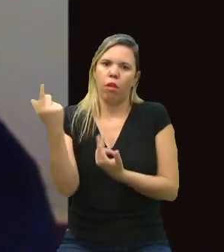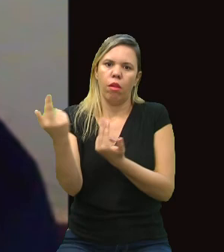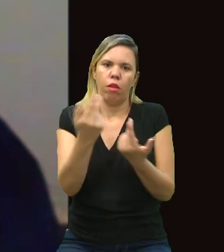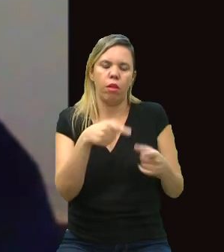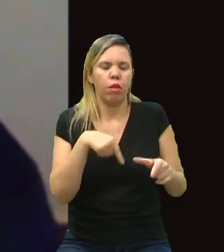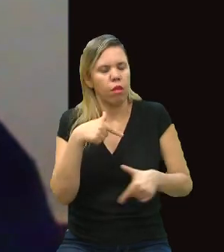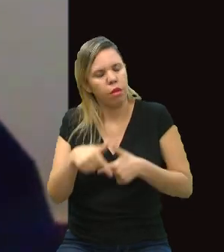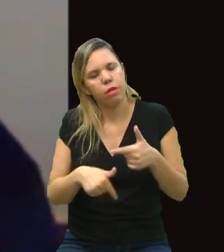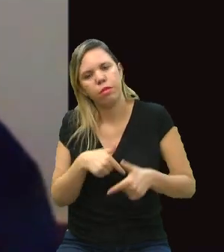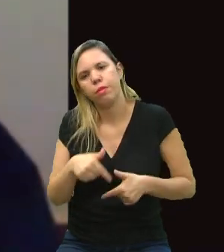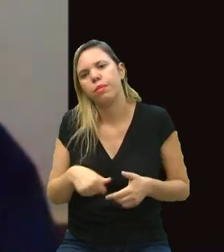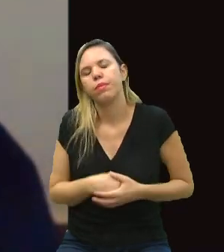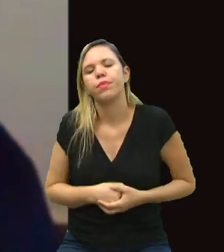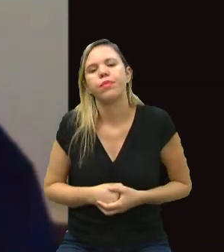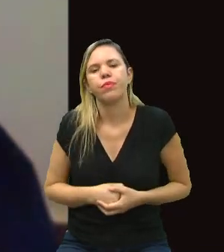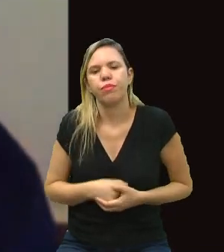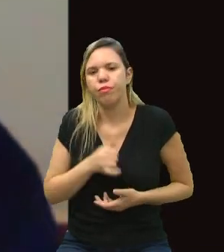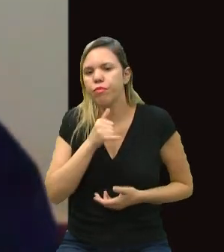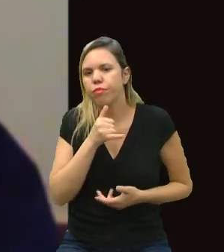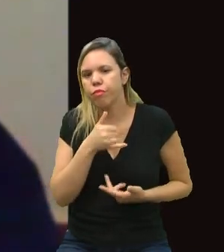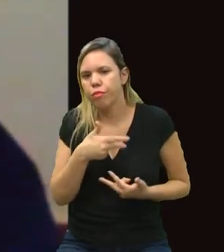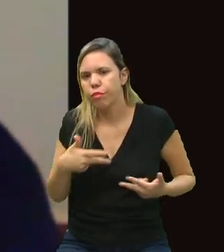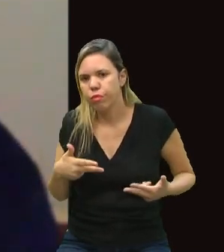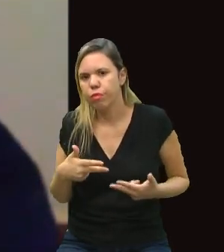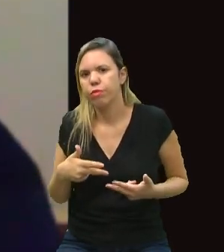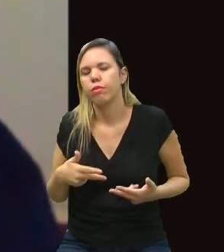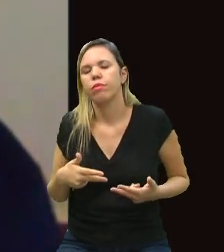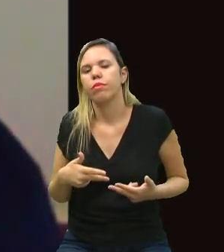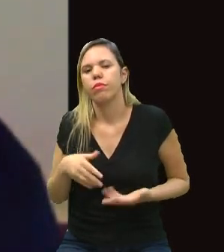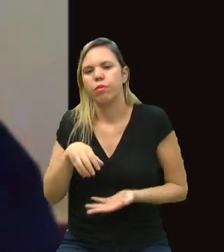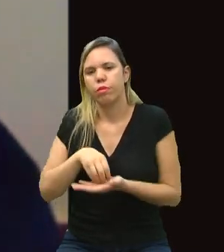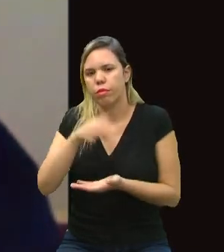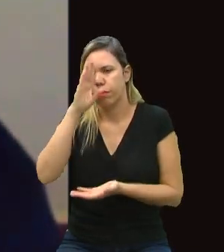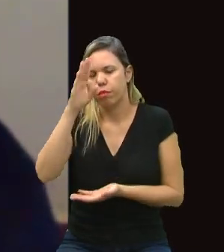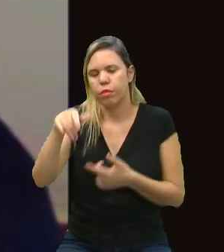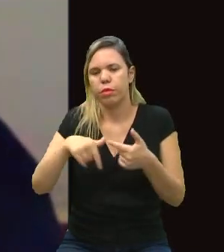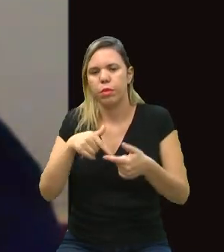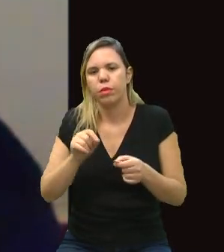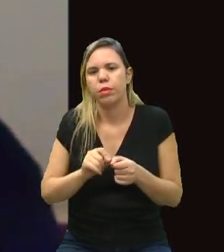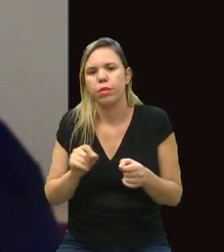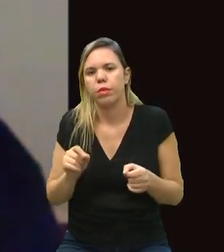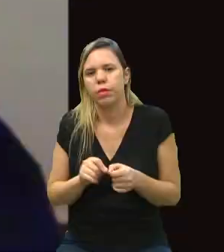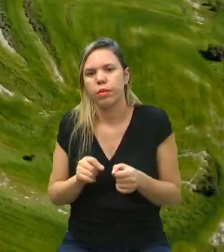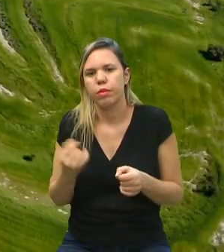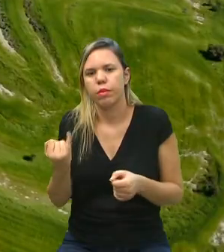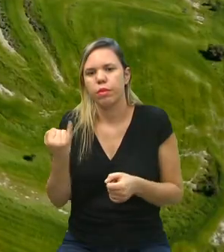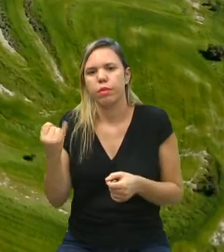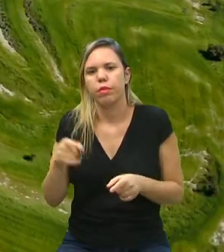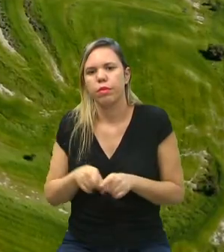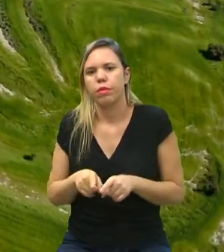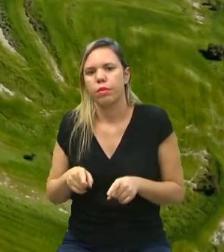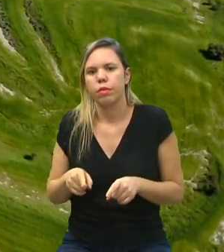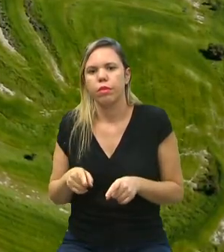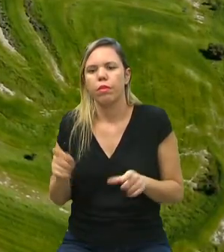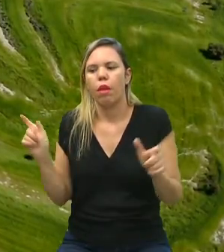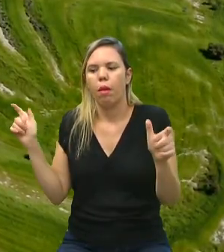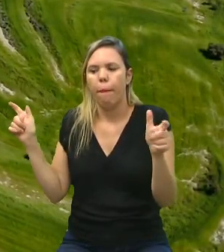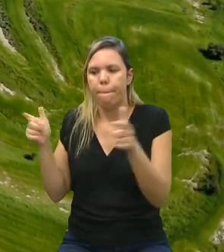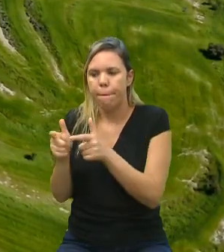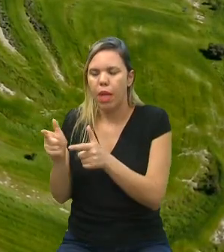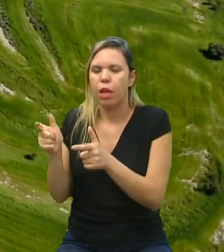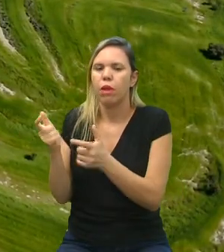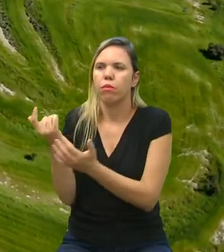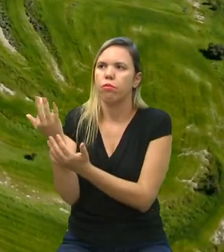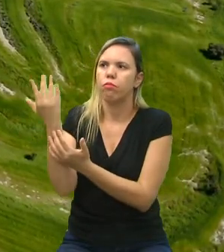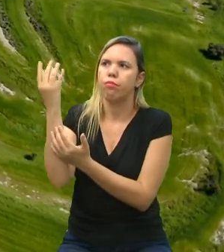elétrica limpa e inclusiva, limpa no sentido que polua menos e emita menos gás de efeito estufa, a partir, então,